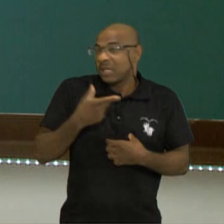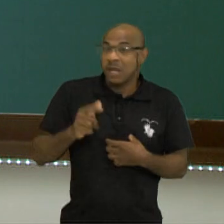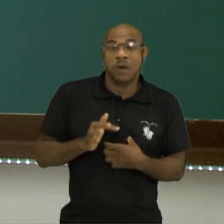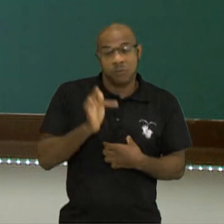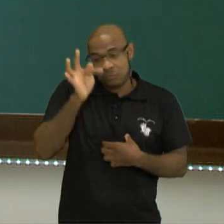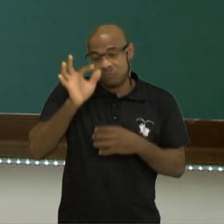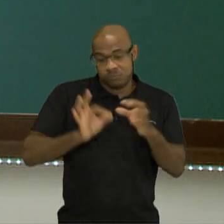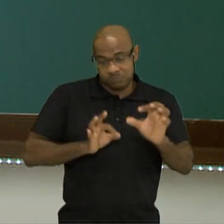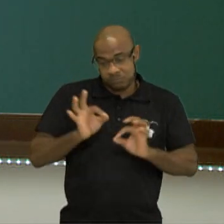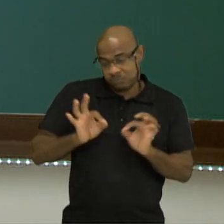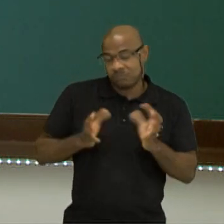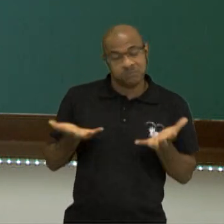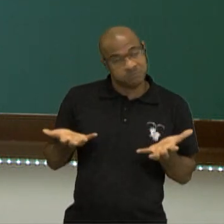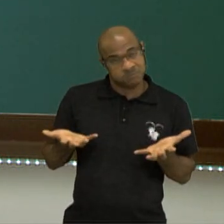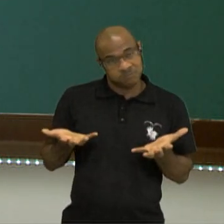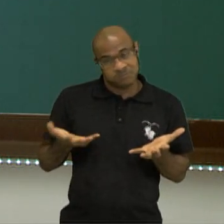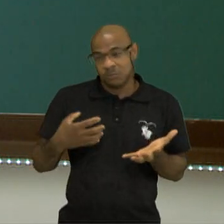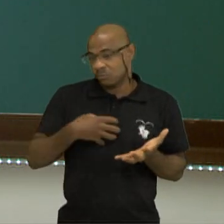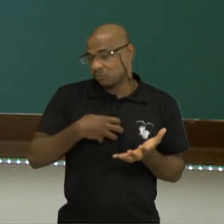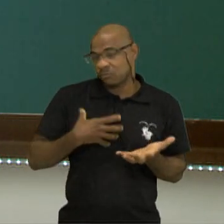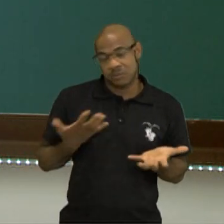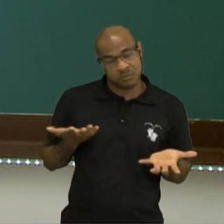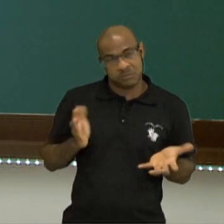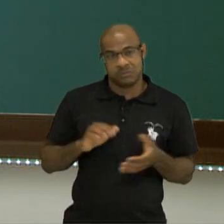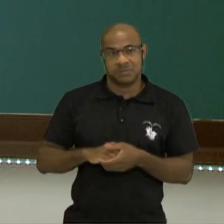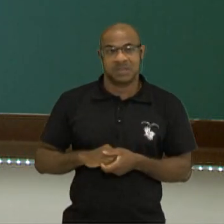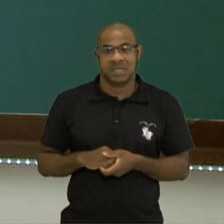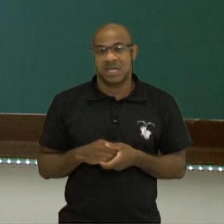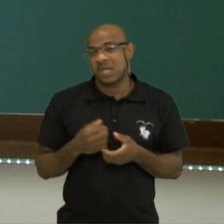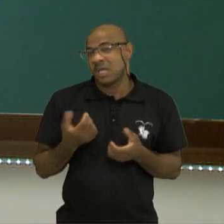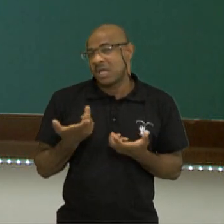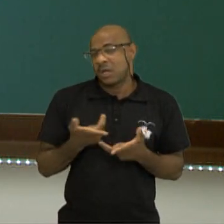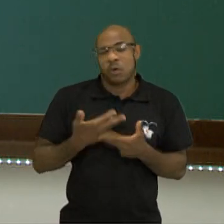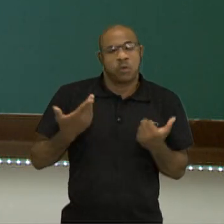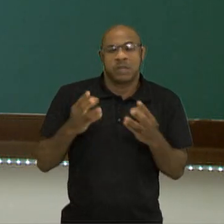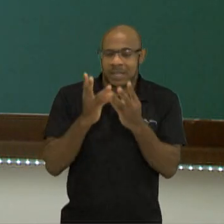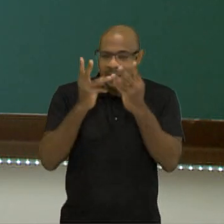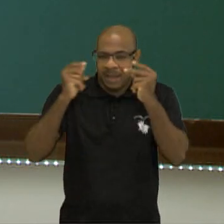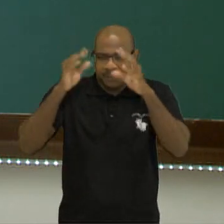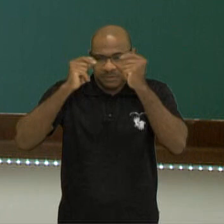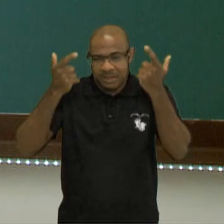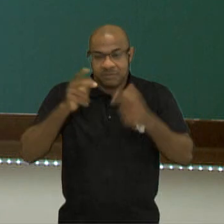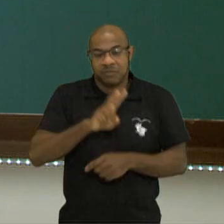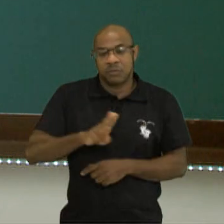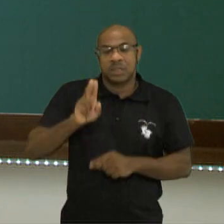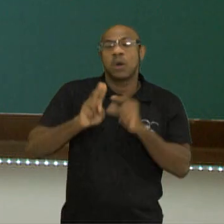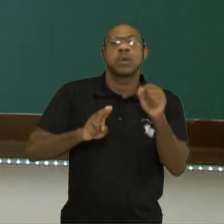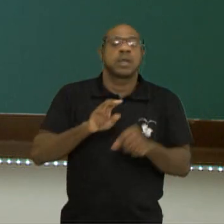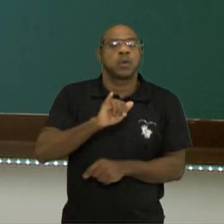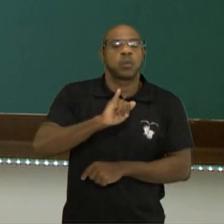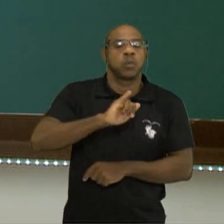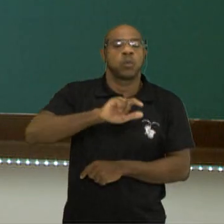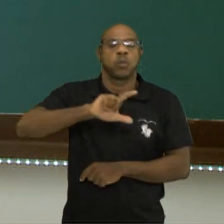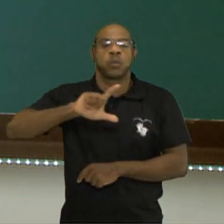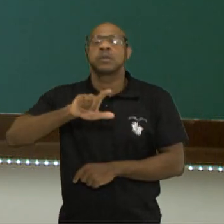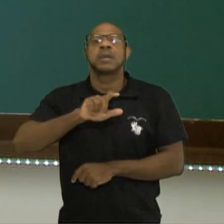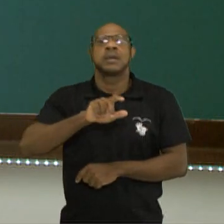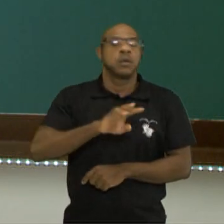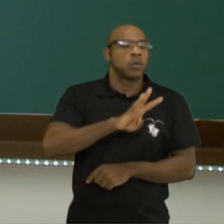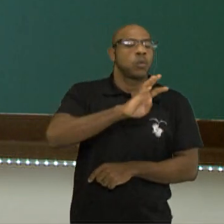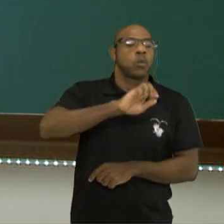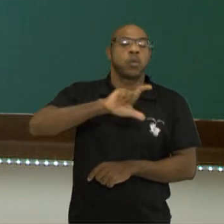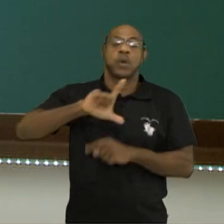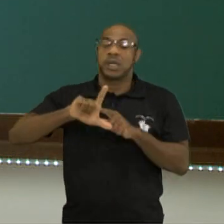o seu futuro. Como é algo muito abstrato, nós vamos usar o will, tá bom? Na hora que você vai fazer a pergunta com o